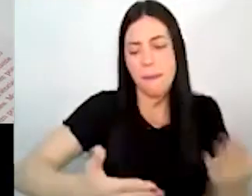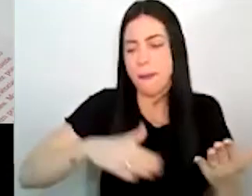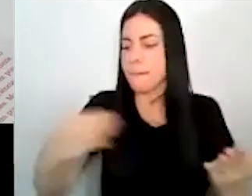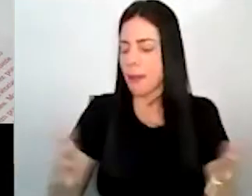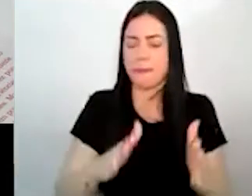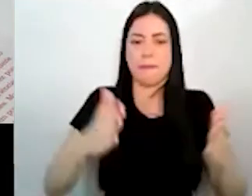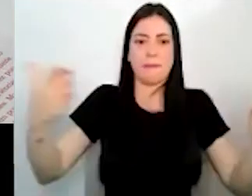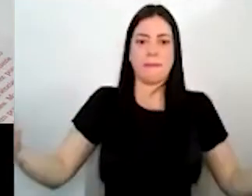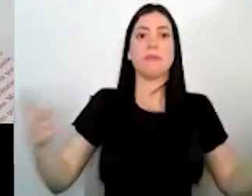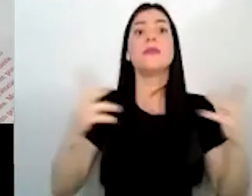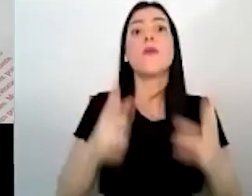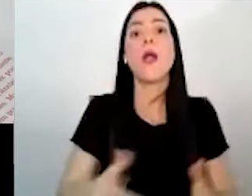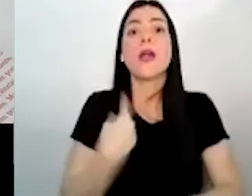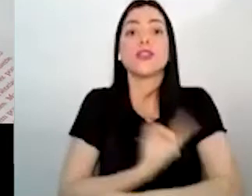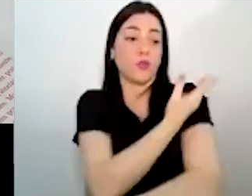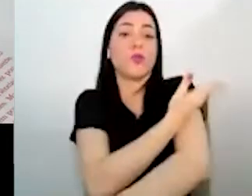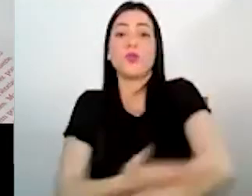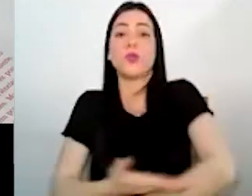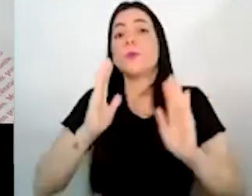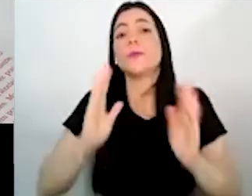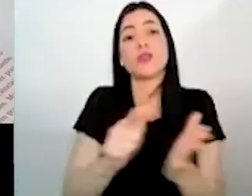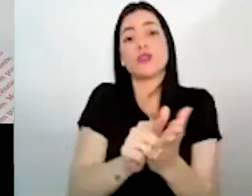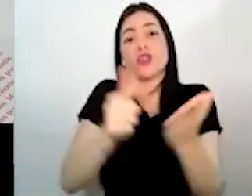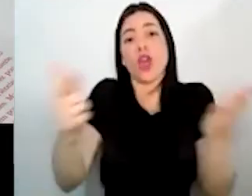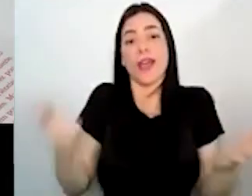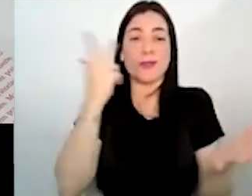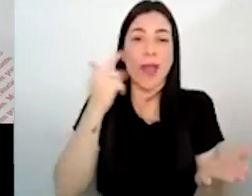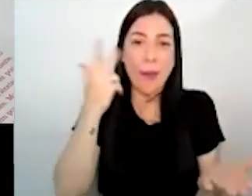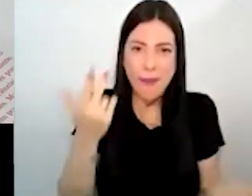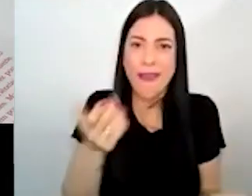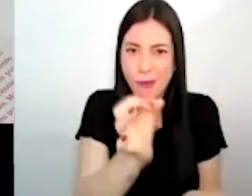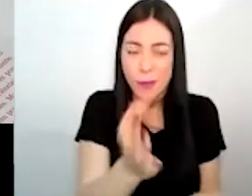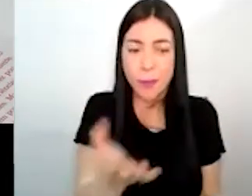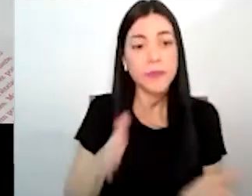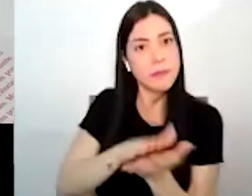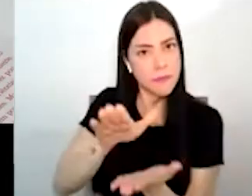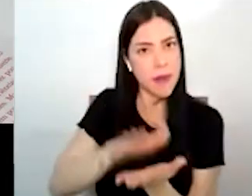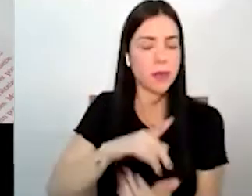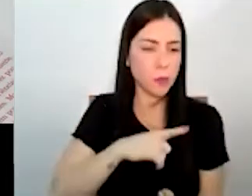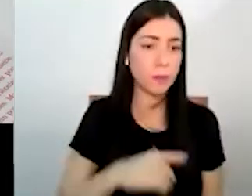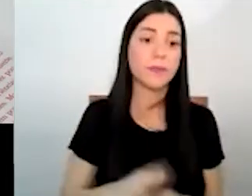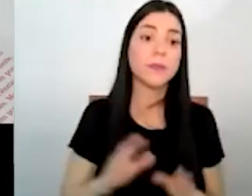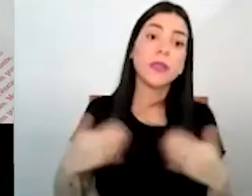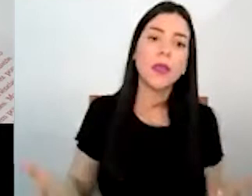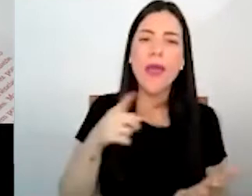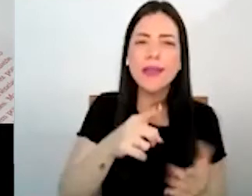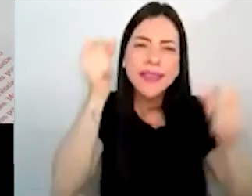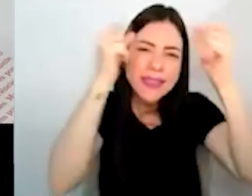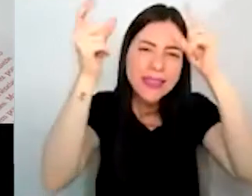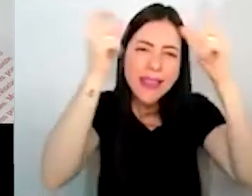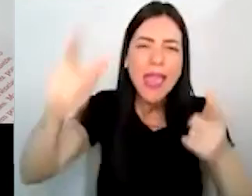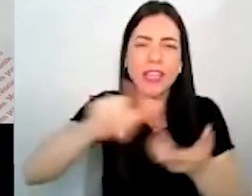jornal impresso. Essa ideia dessa pulverização e dessas múltiplas ideias e